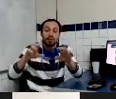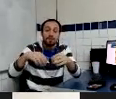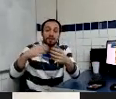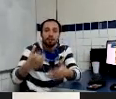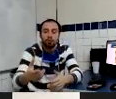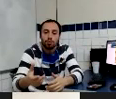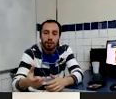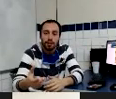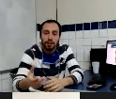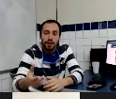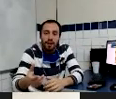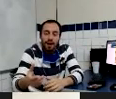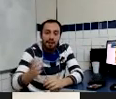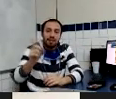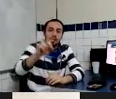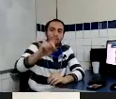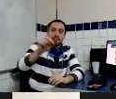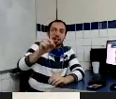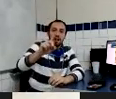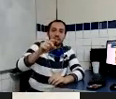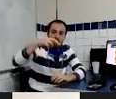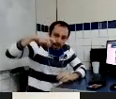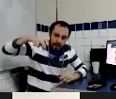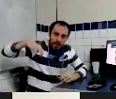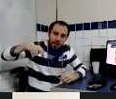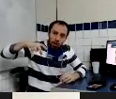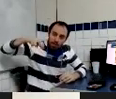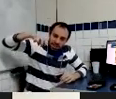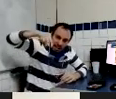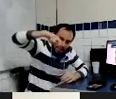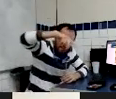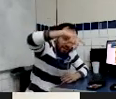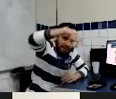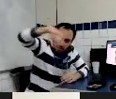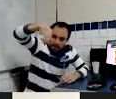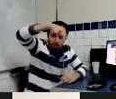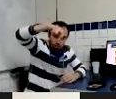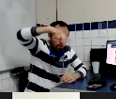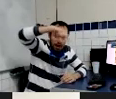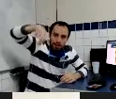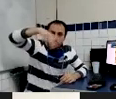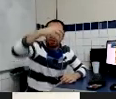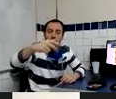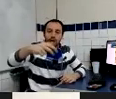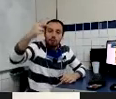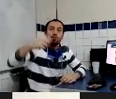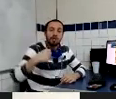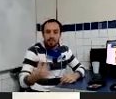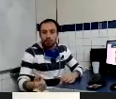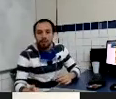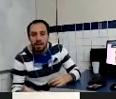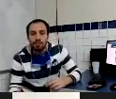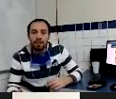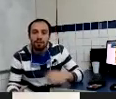sedentária, o que fez a agricultura. Aquele que não é sedentário, portanto, aquele que é nômade, ele tem que ficar andando de um lugar para o outro em